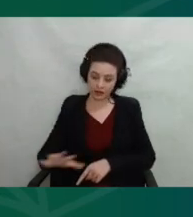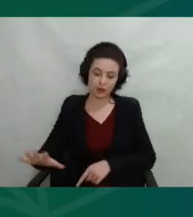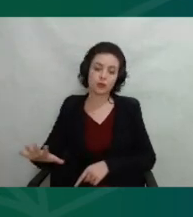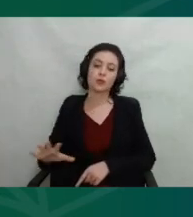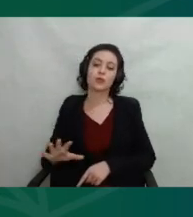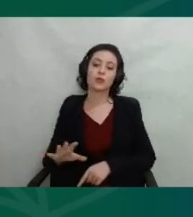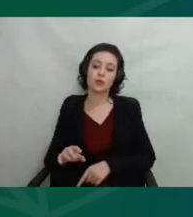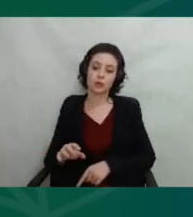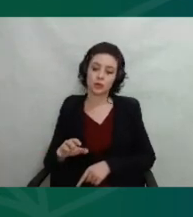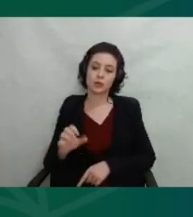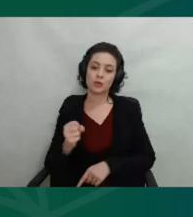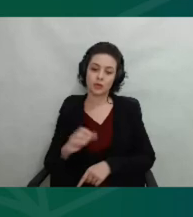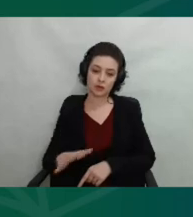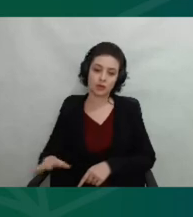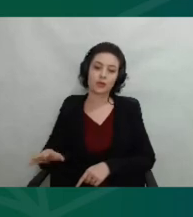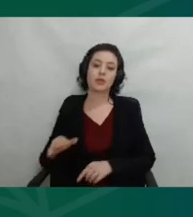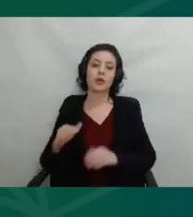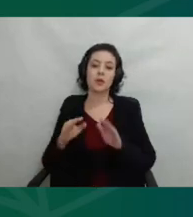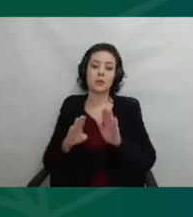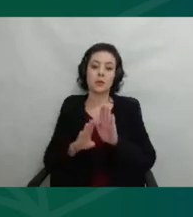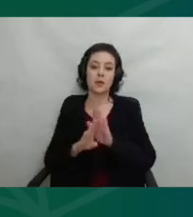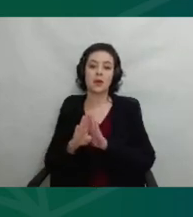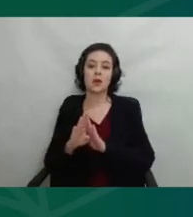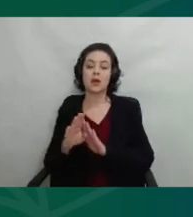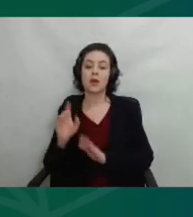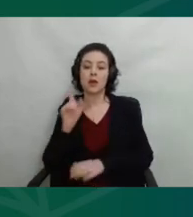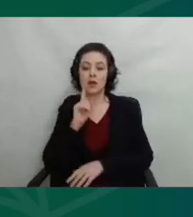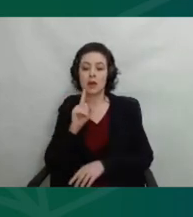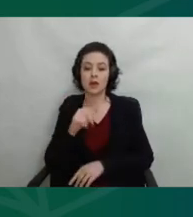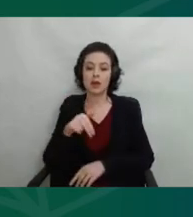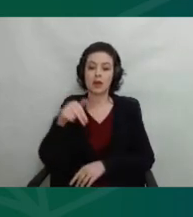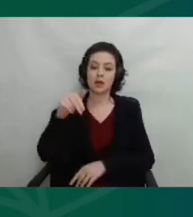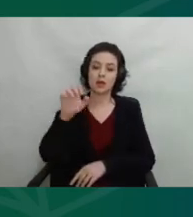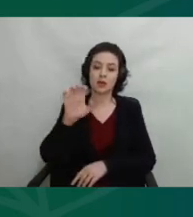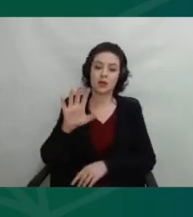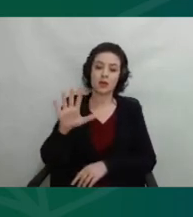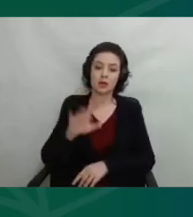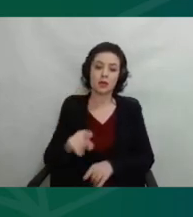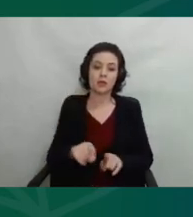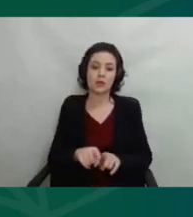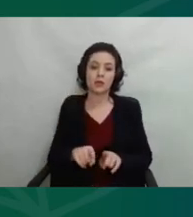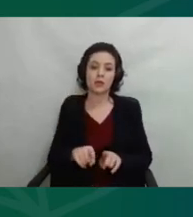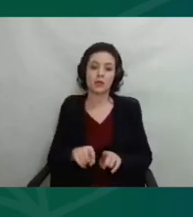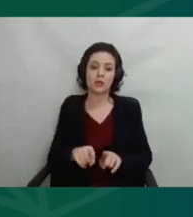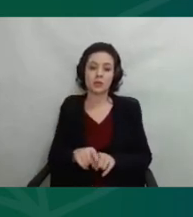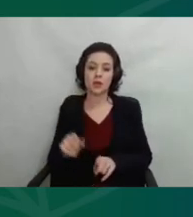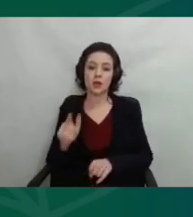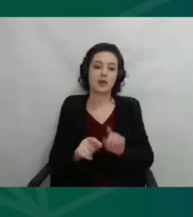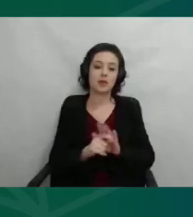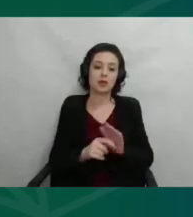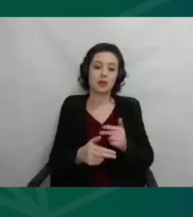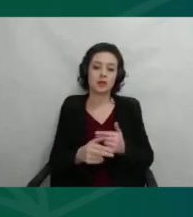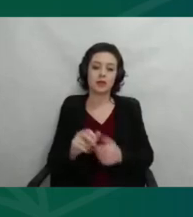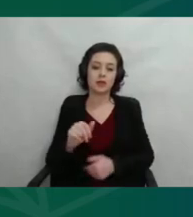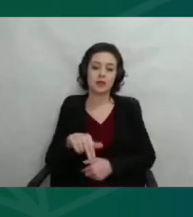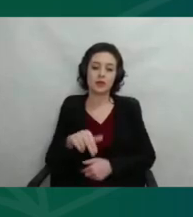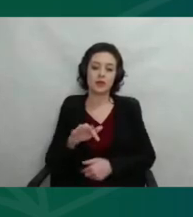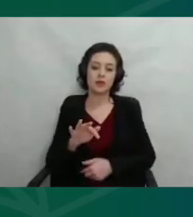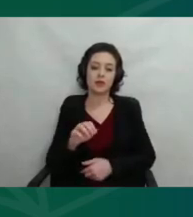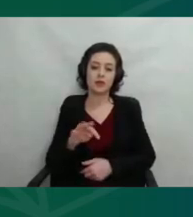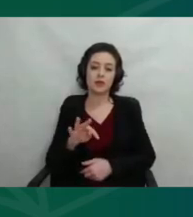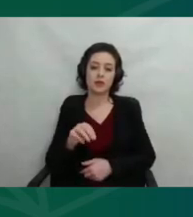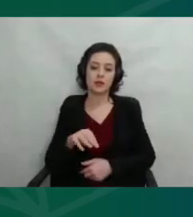altas nos Estados Unidos, no norte da Europa, além de opioides, além de drogas sintéticas, anfetaminas e assim por diante. Então, quer dizer, isso é um